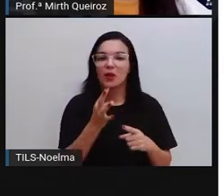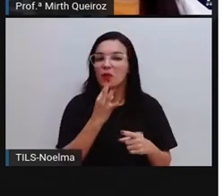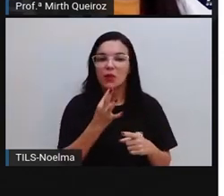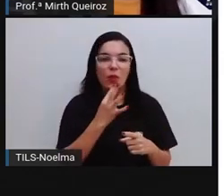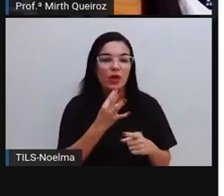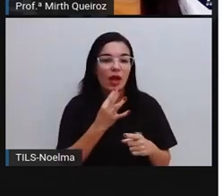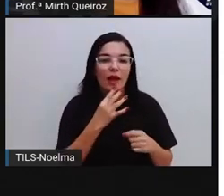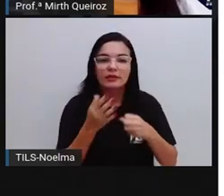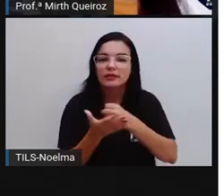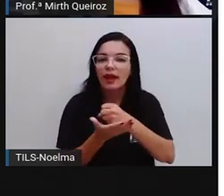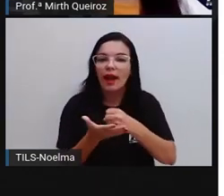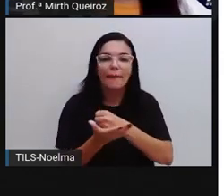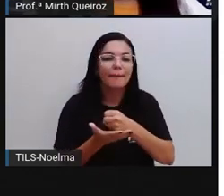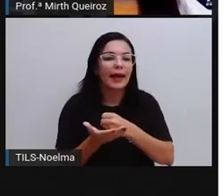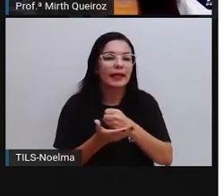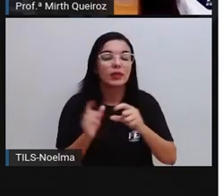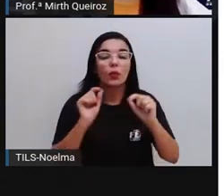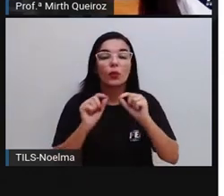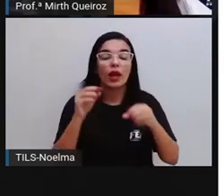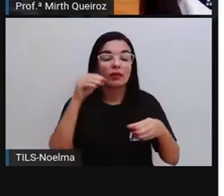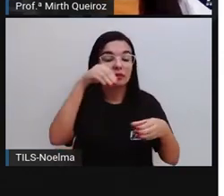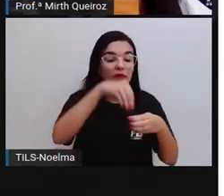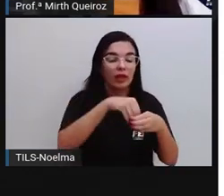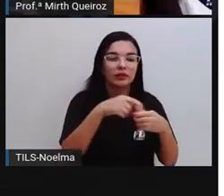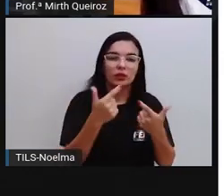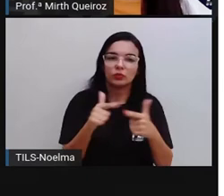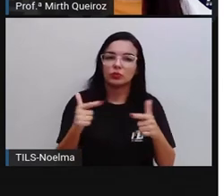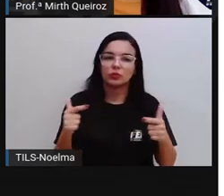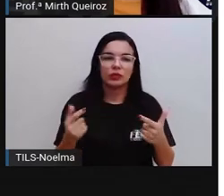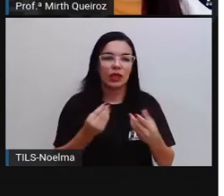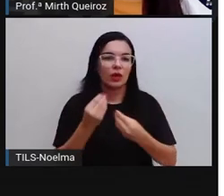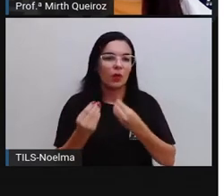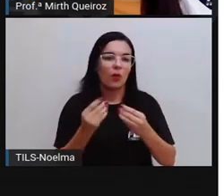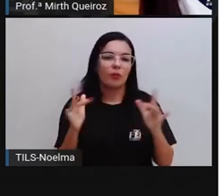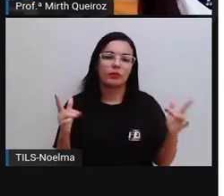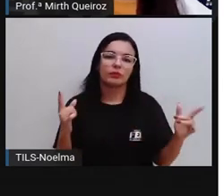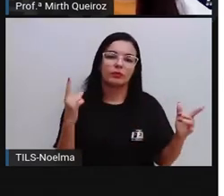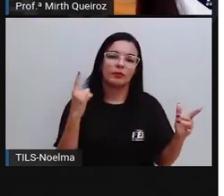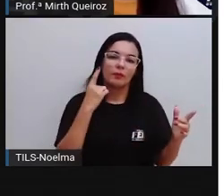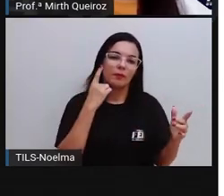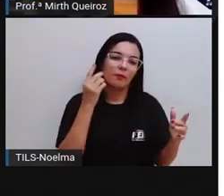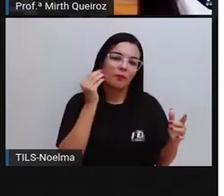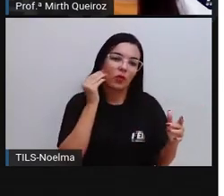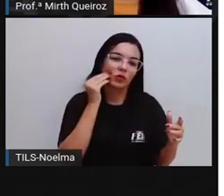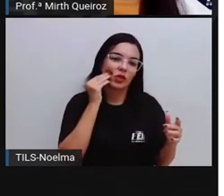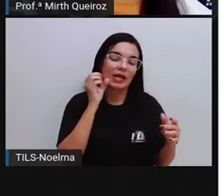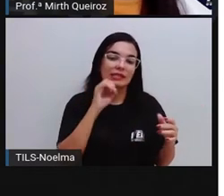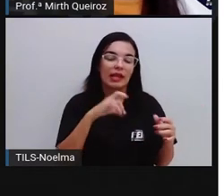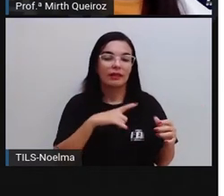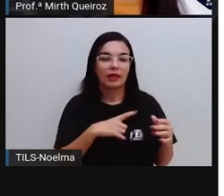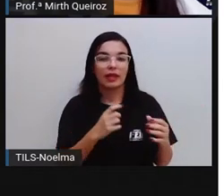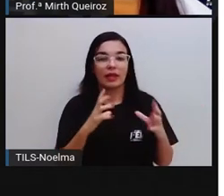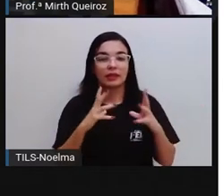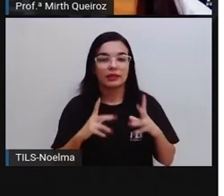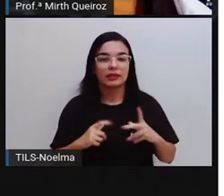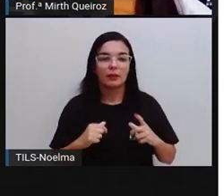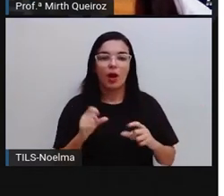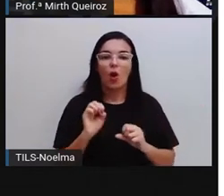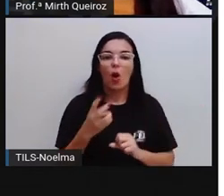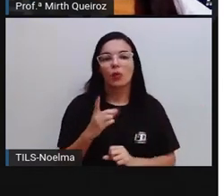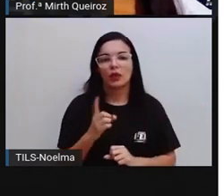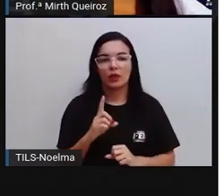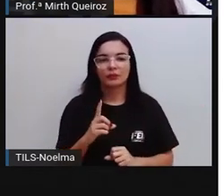né, daquela substância que ela pegou, não tem como ela identificar se se trata de uma substância pura ou não.